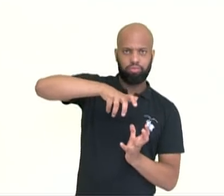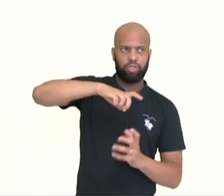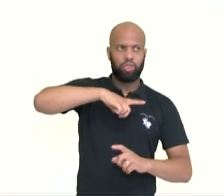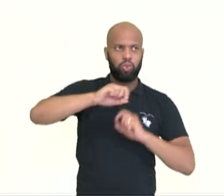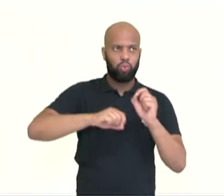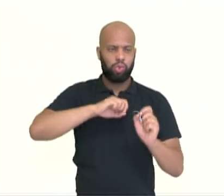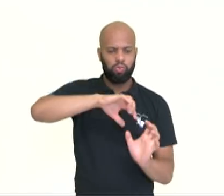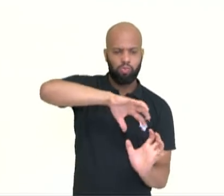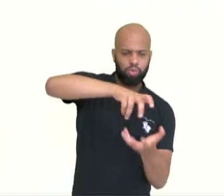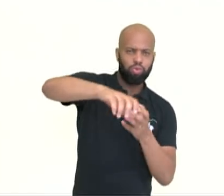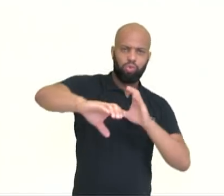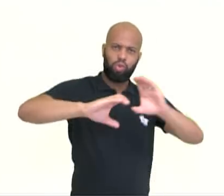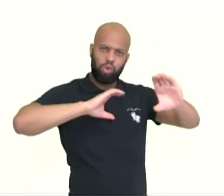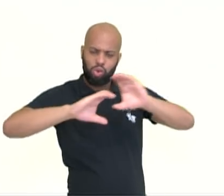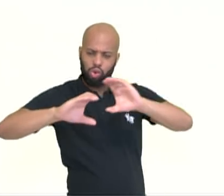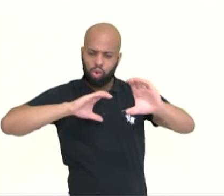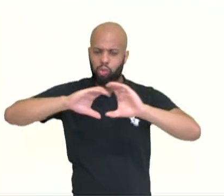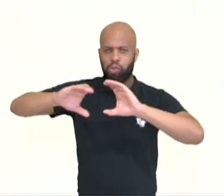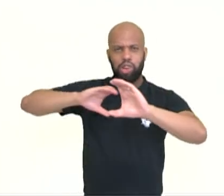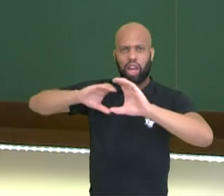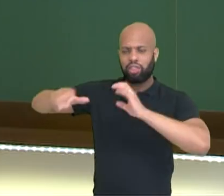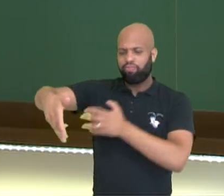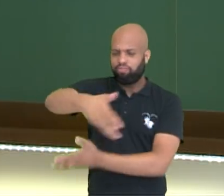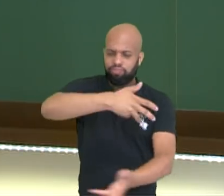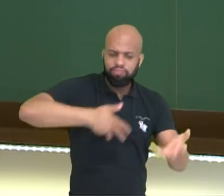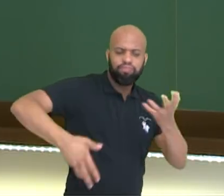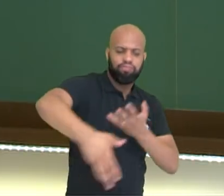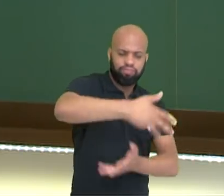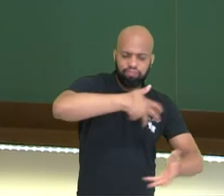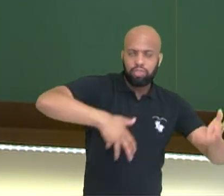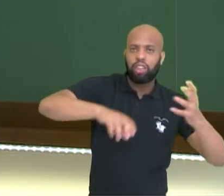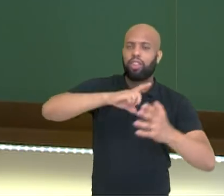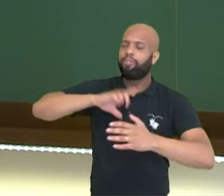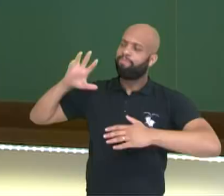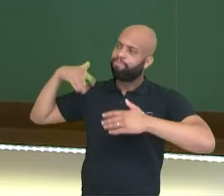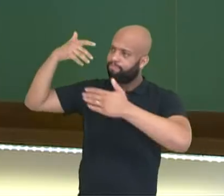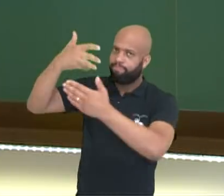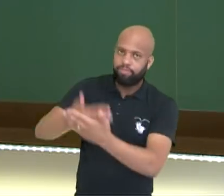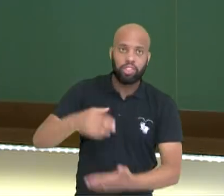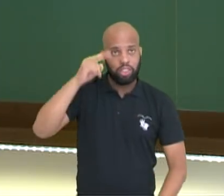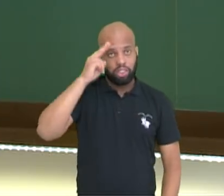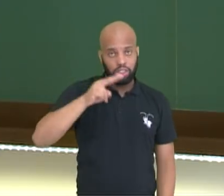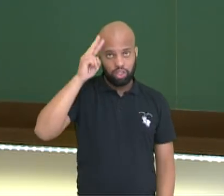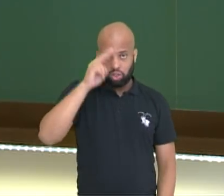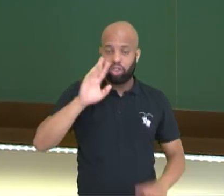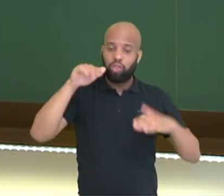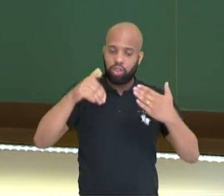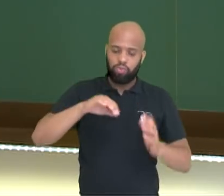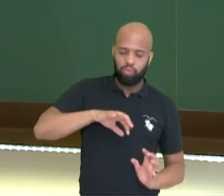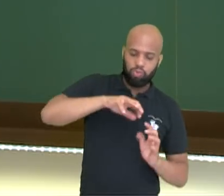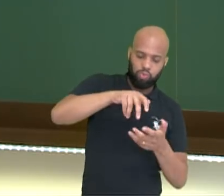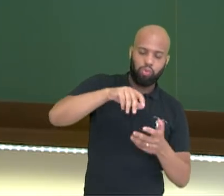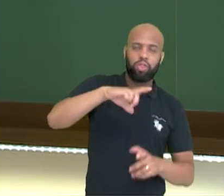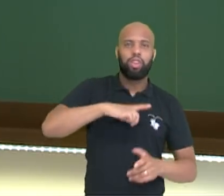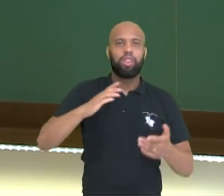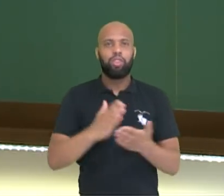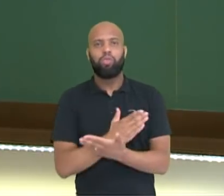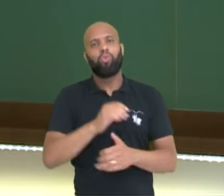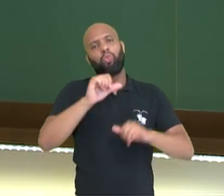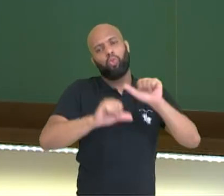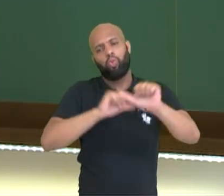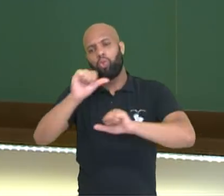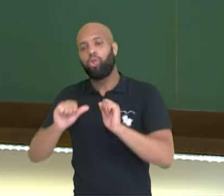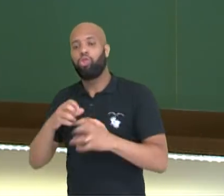pouco do mundo globalizado e nós vamos perceber que ao longo da história, o nosso mundo ele sofreu algumas mudanças